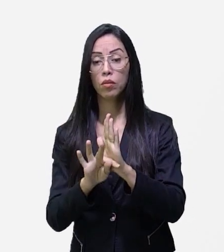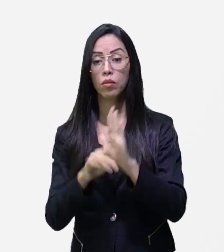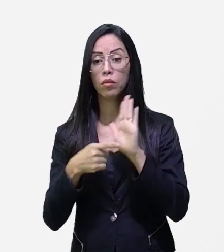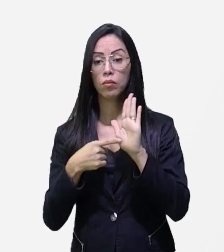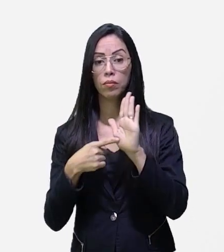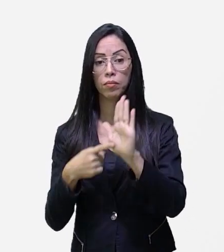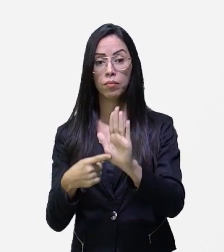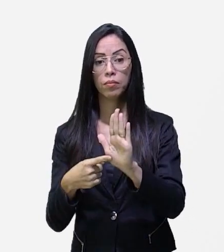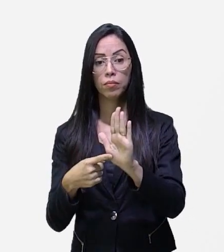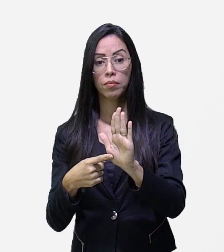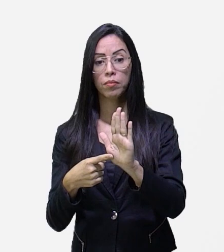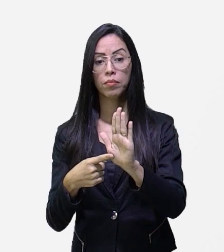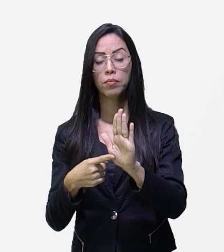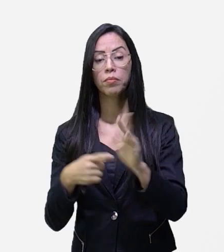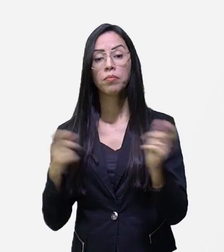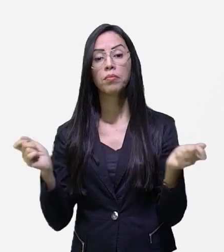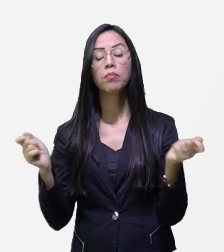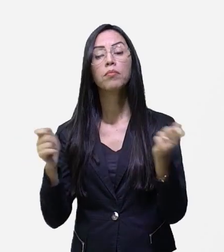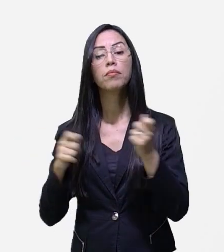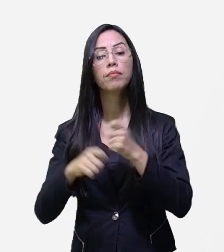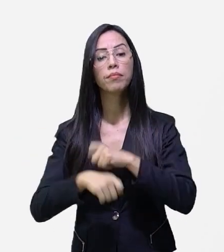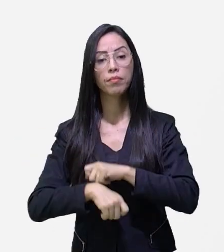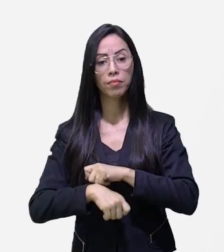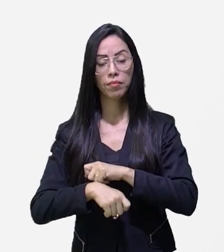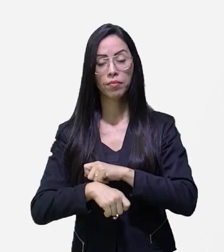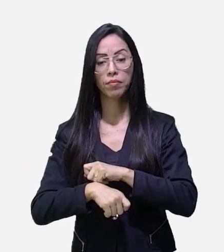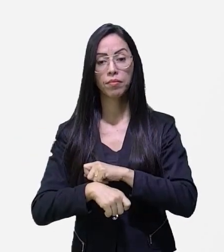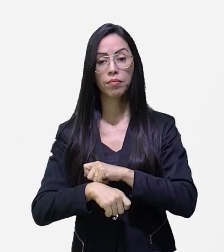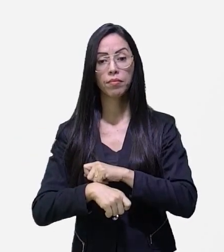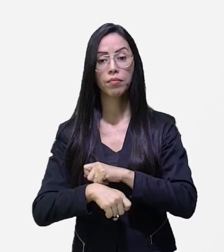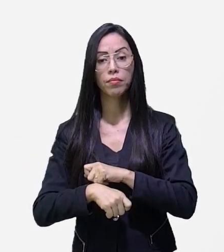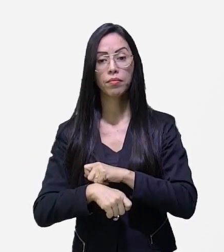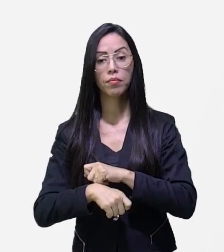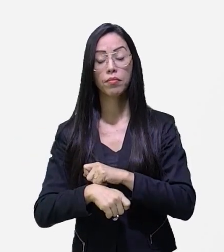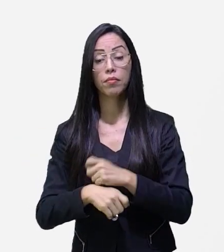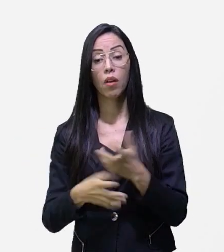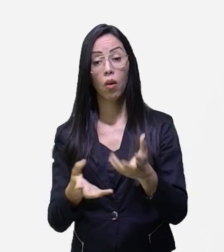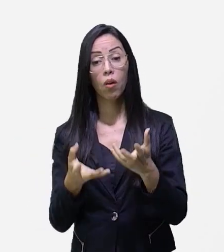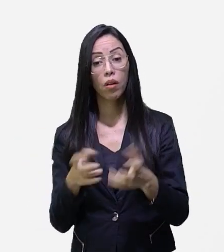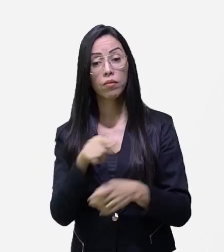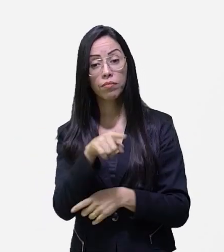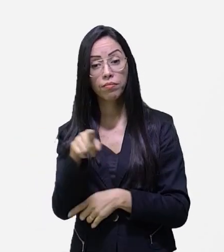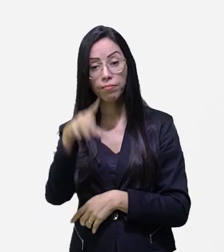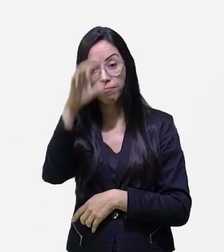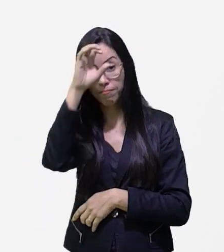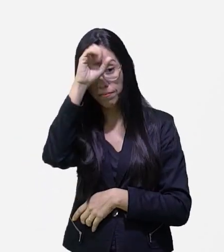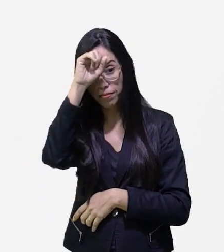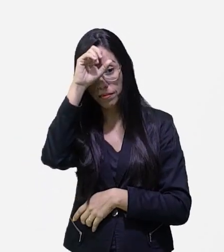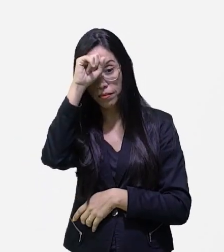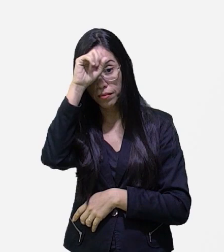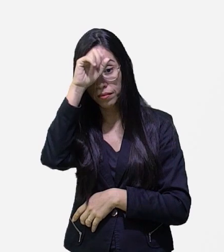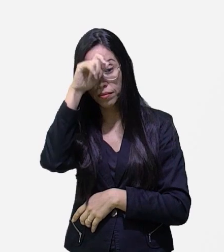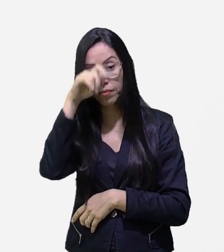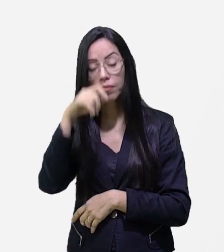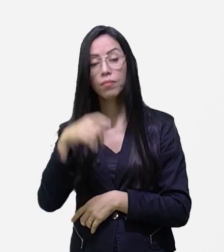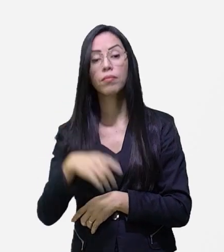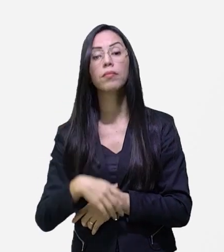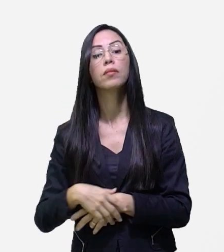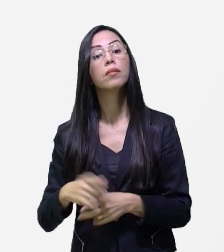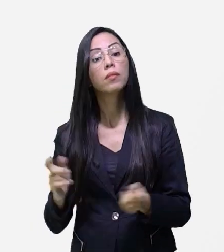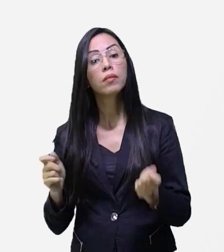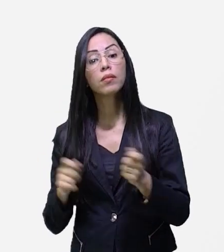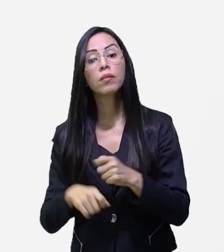expositivo. As habilidades que eu gostaria que vocês aprendessem aí em casa, olha lá. Conhecer